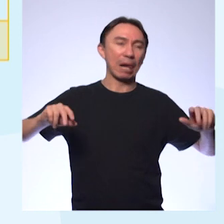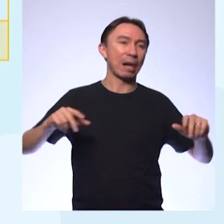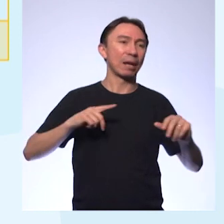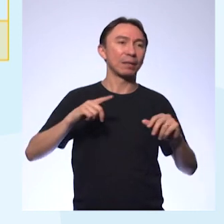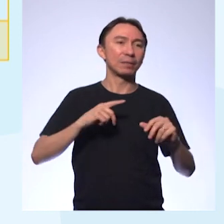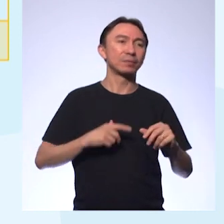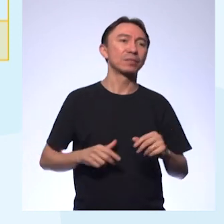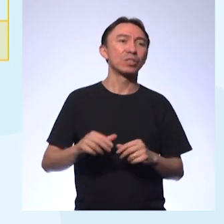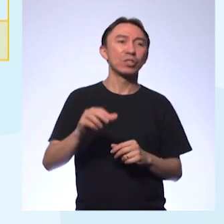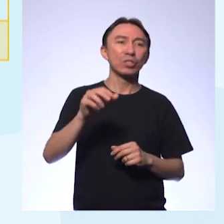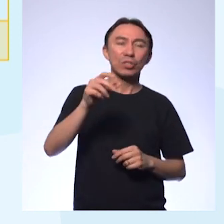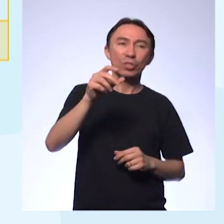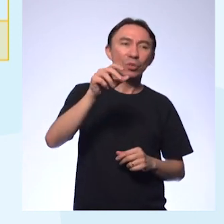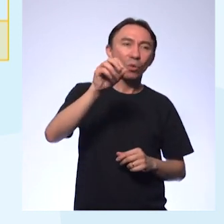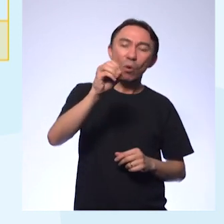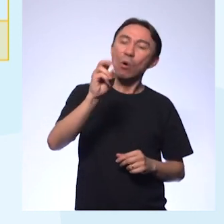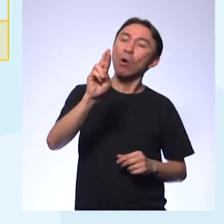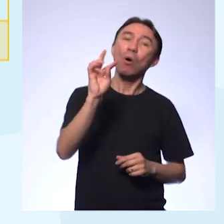temperatura de fusão é